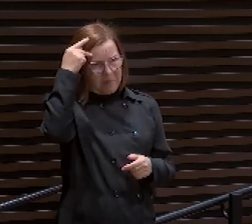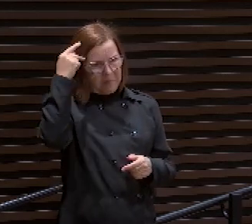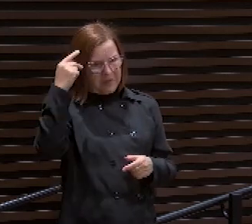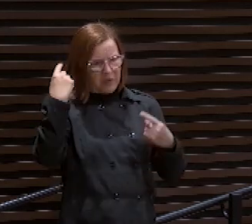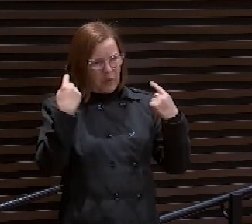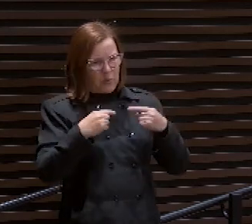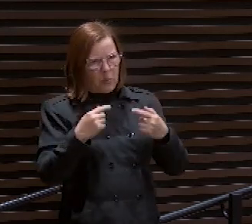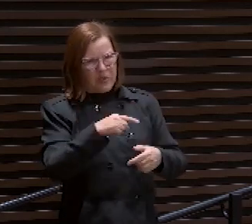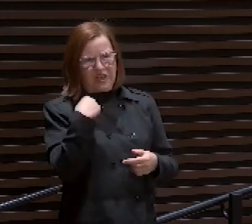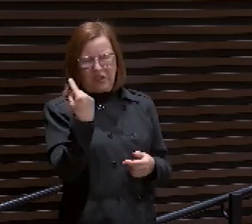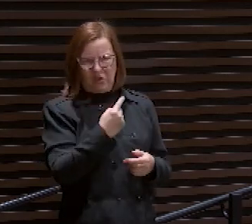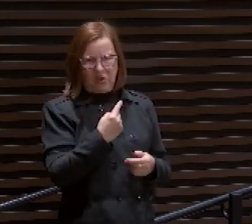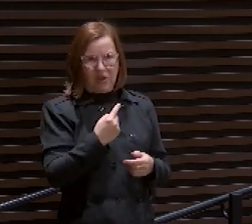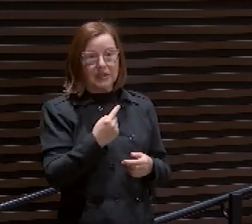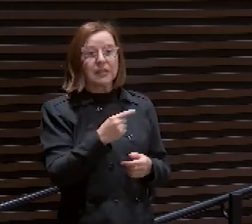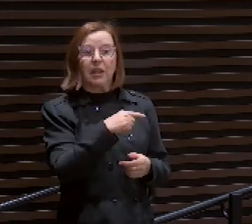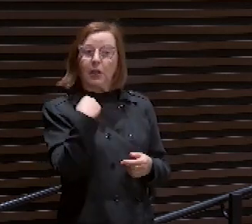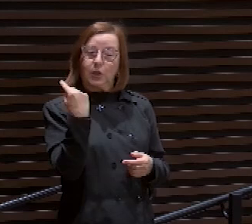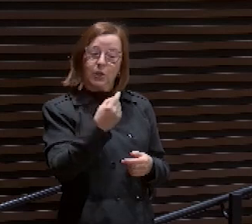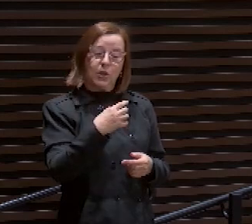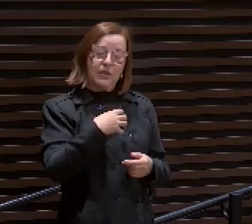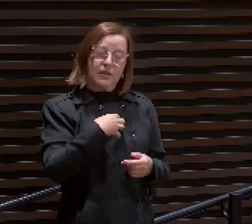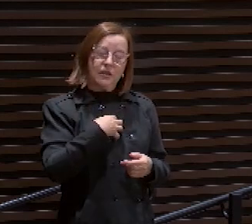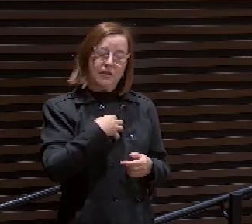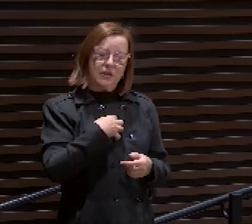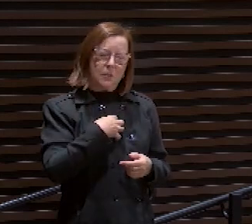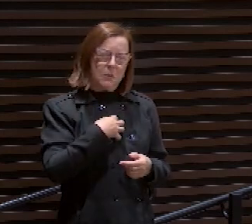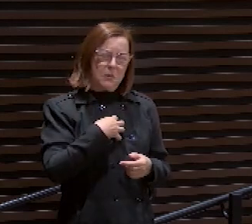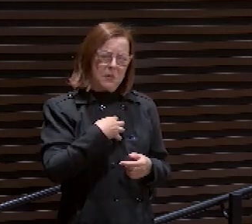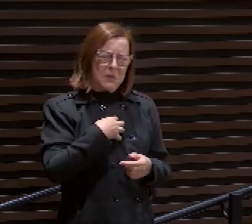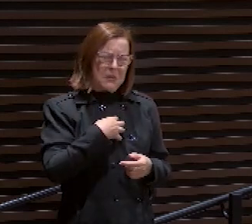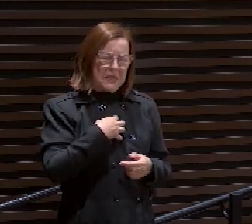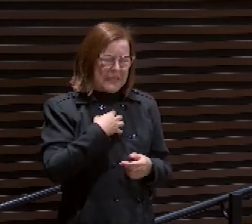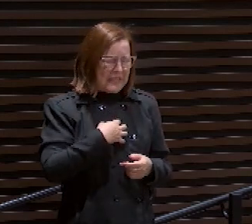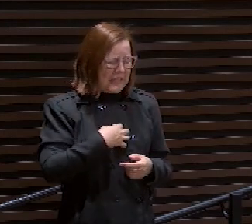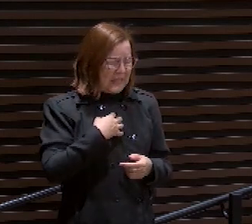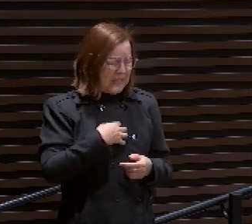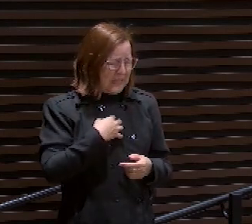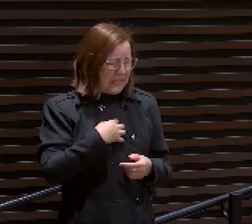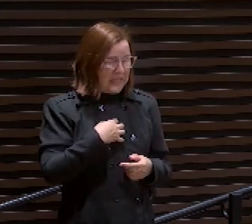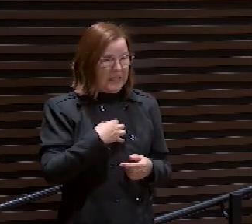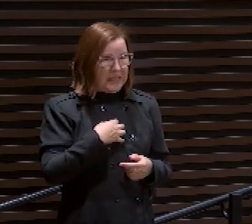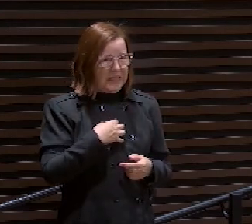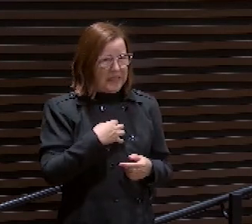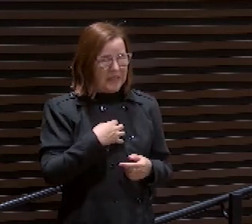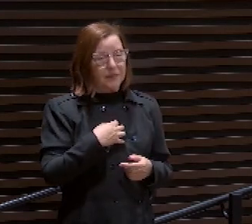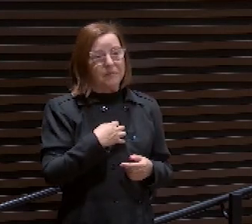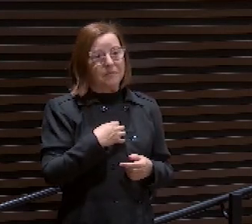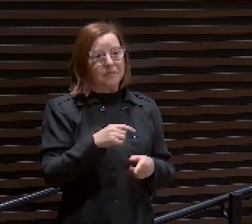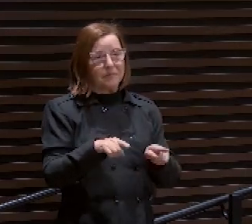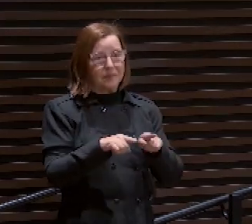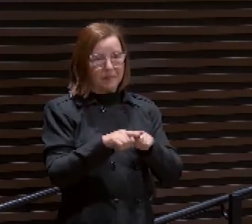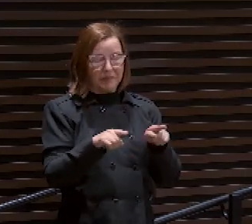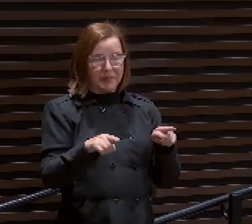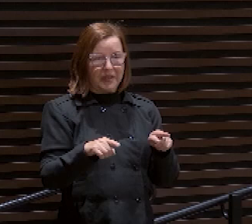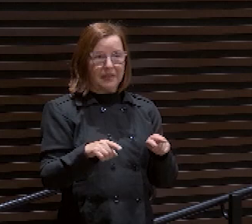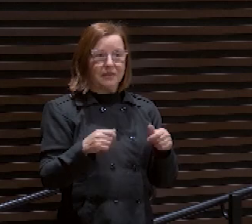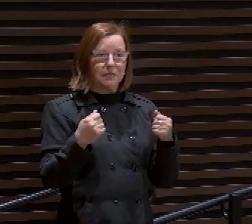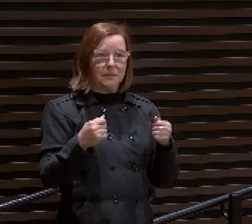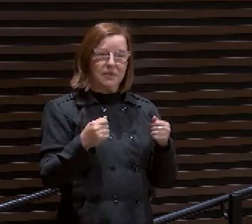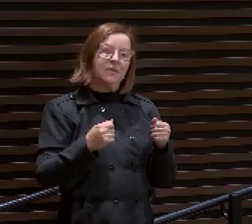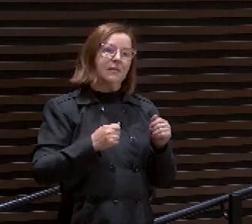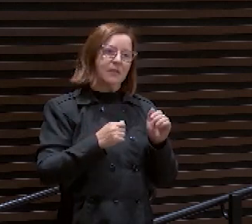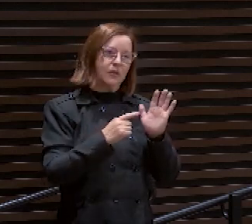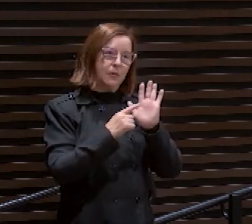chateação. Mas não é como a gente se sente, é como a gente vai agir perante essa situação.